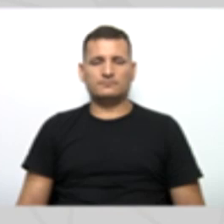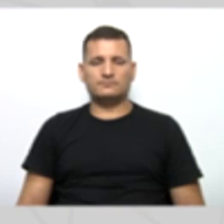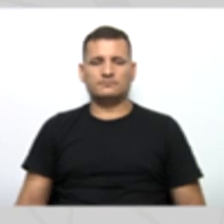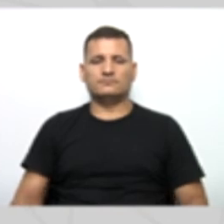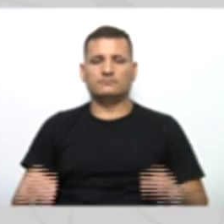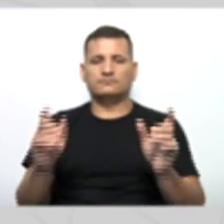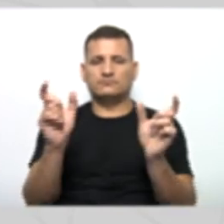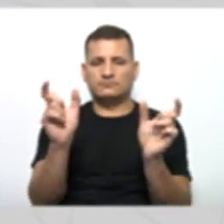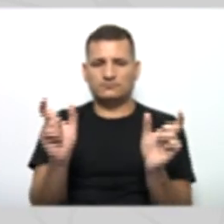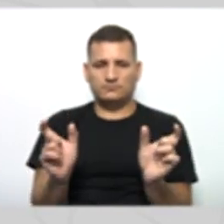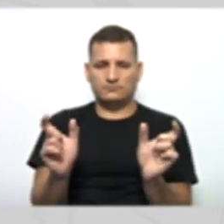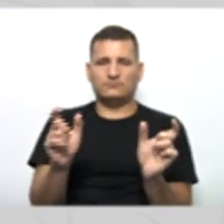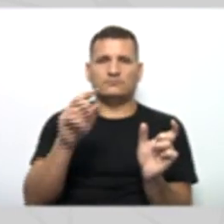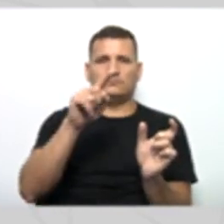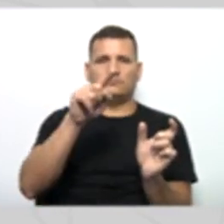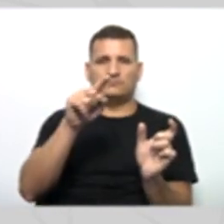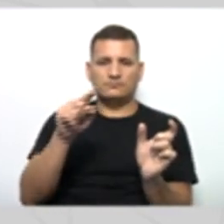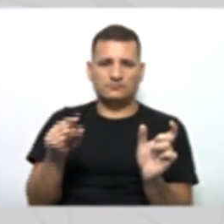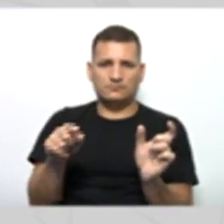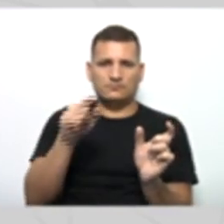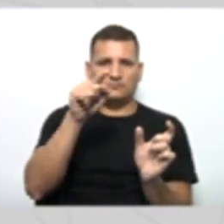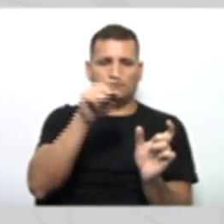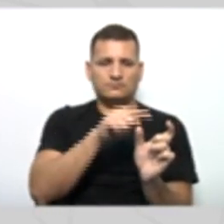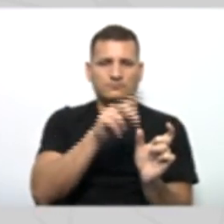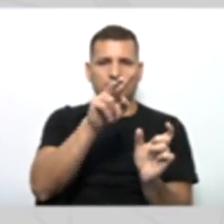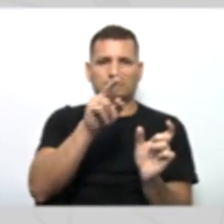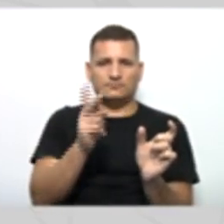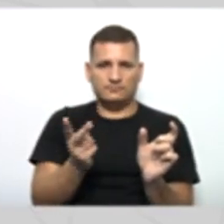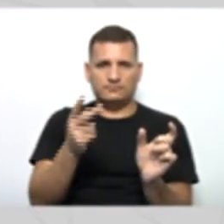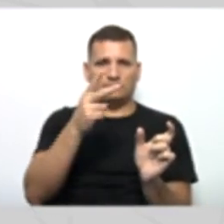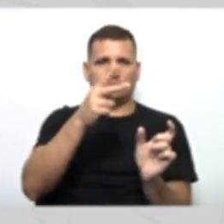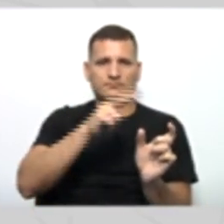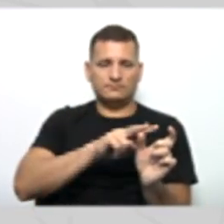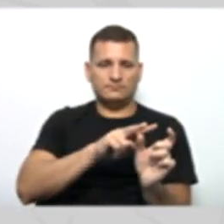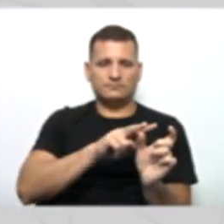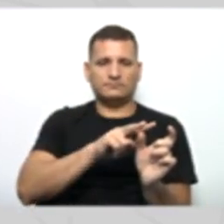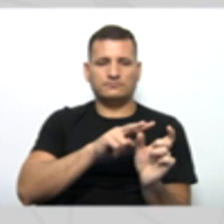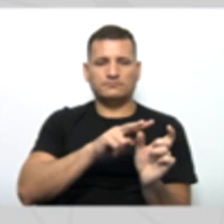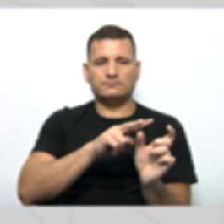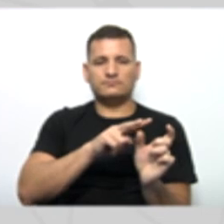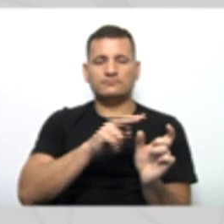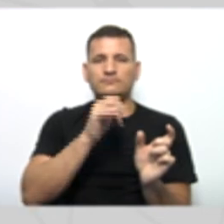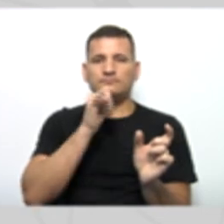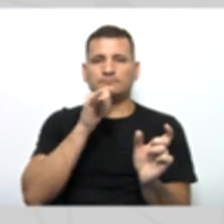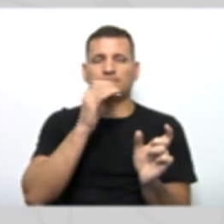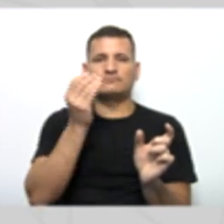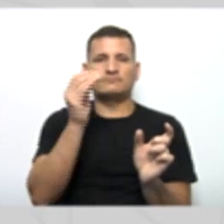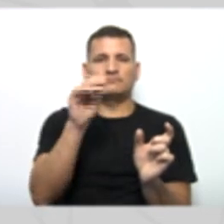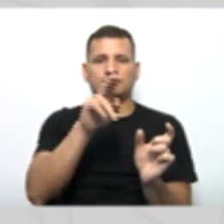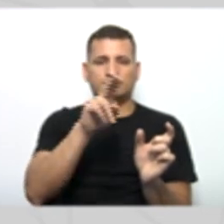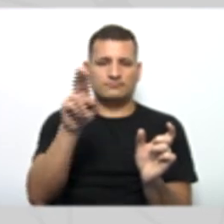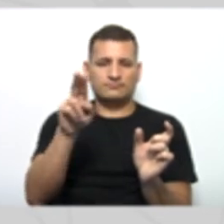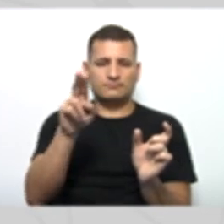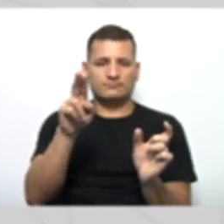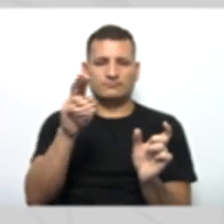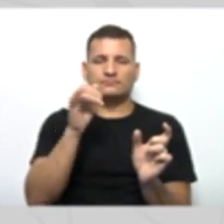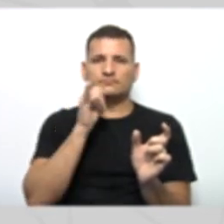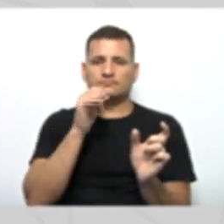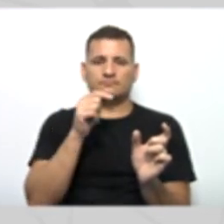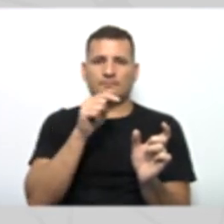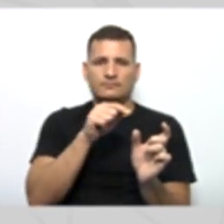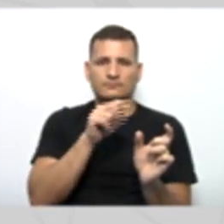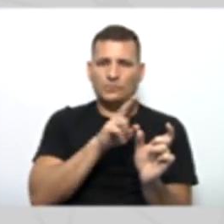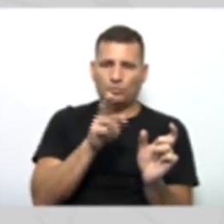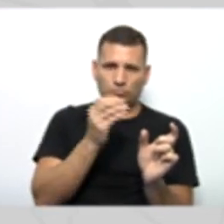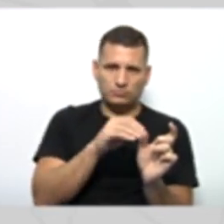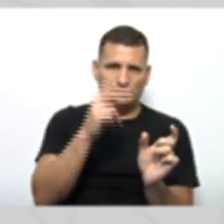da classe principal. Eu vou precisar repetir, por exemplo, eu coloquei nome. Eu vou precisar repetir nome aqui? Não. Eu vou